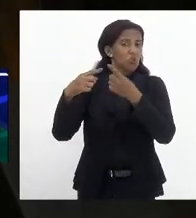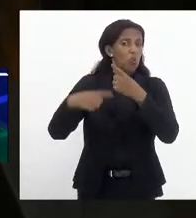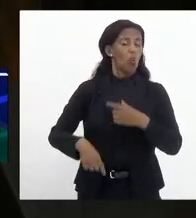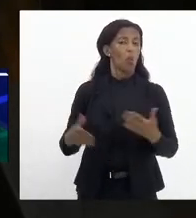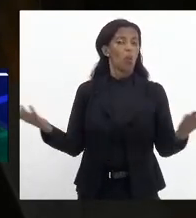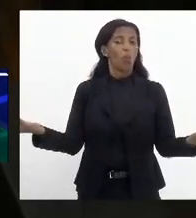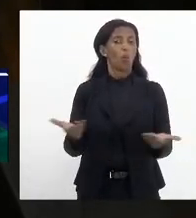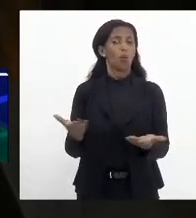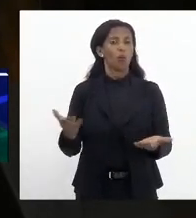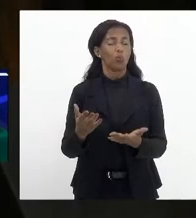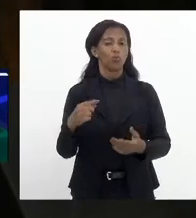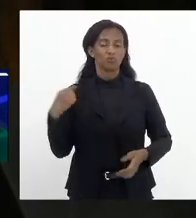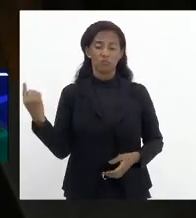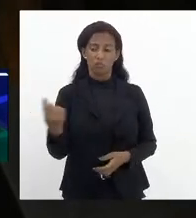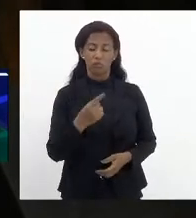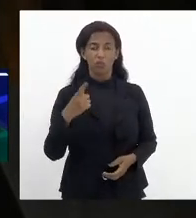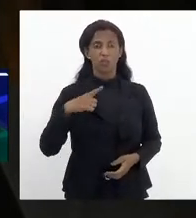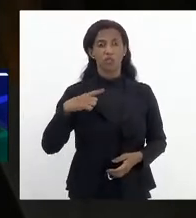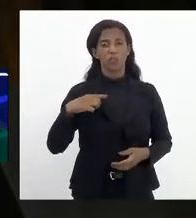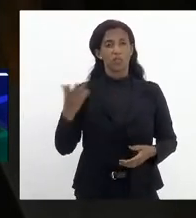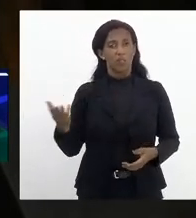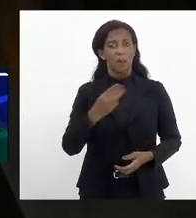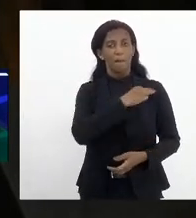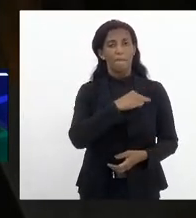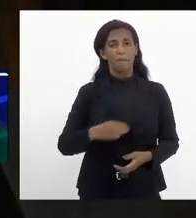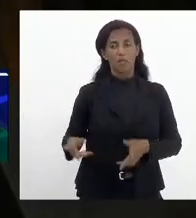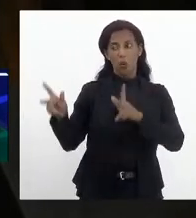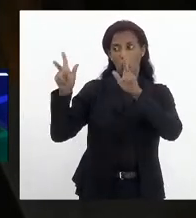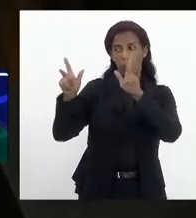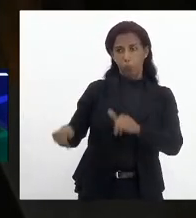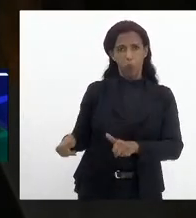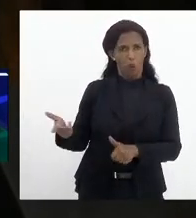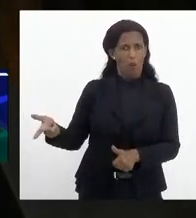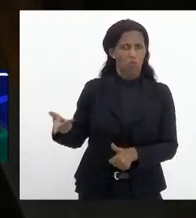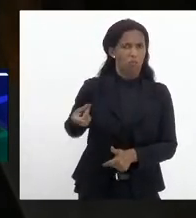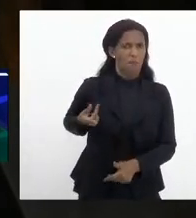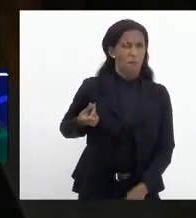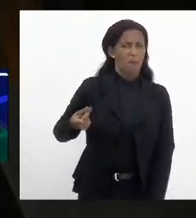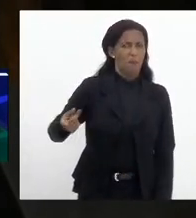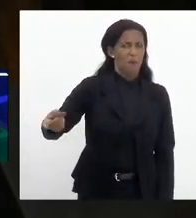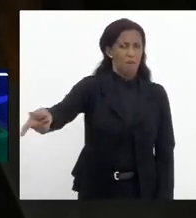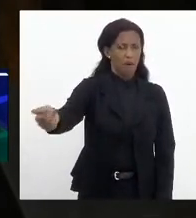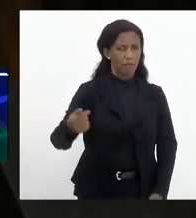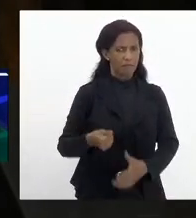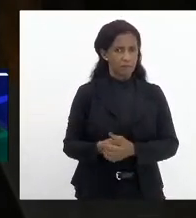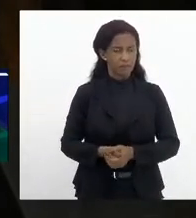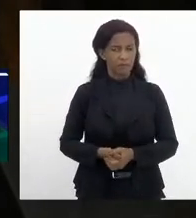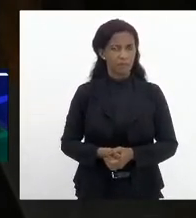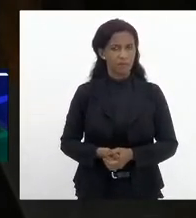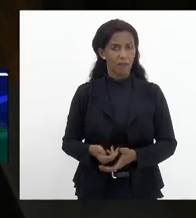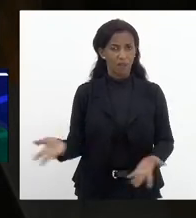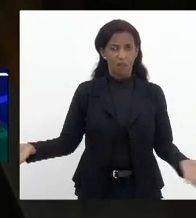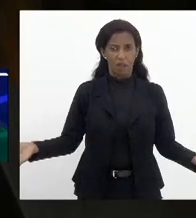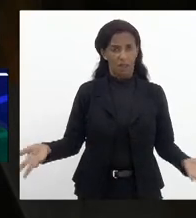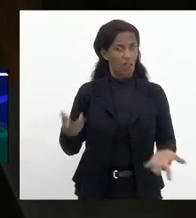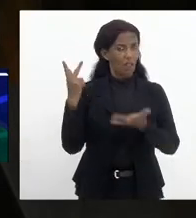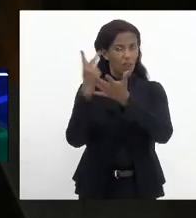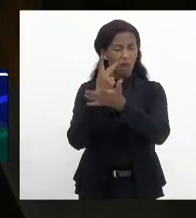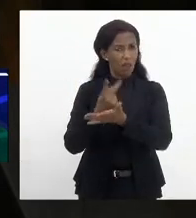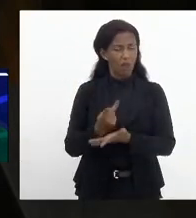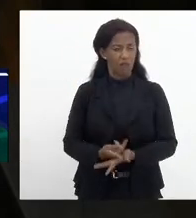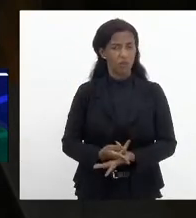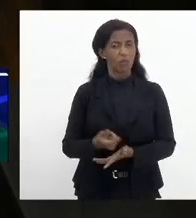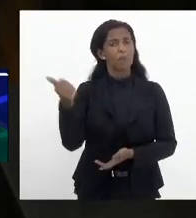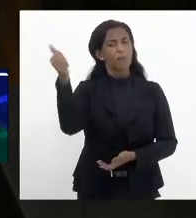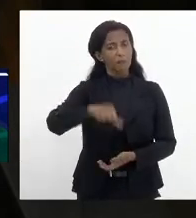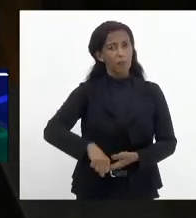de hoje, nós termos ministro da forma que é e de forma vitalícia. Isso é um absurdo. E o pior do